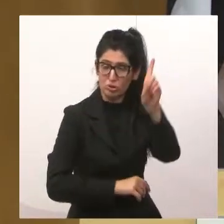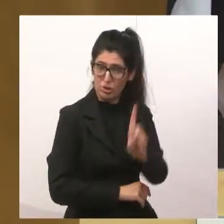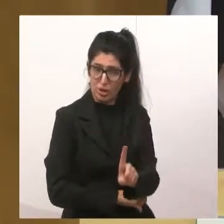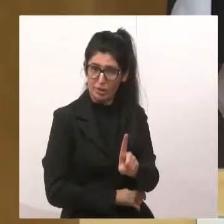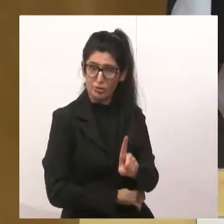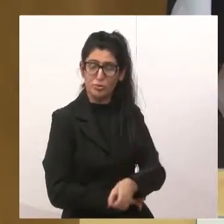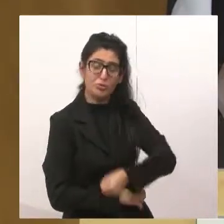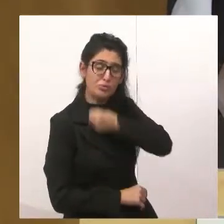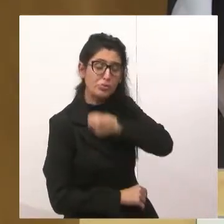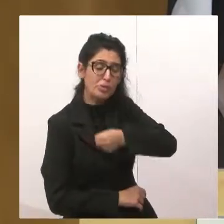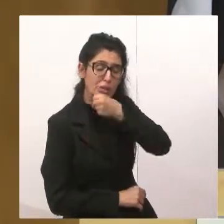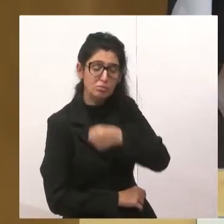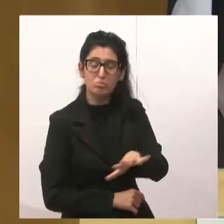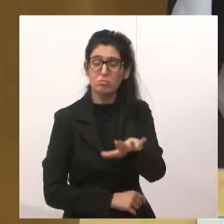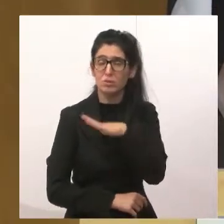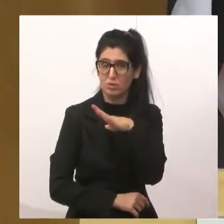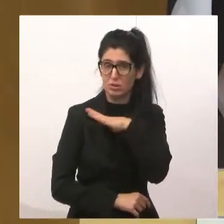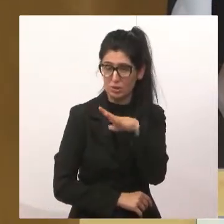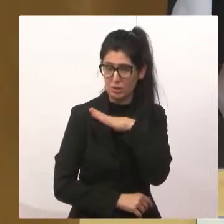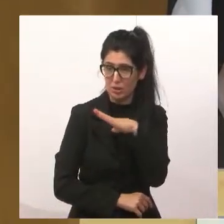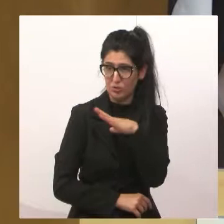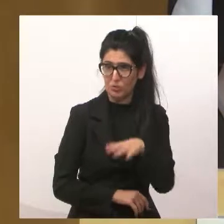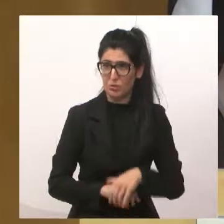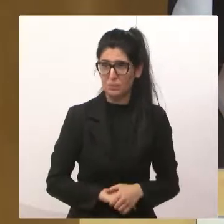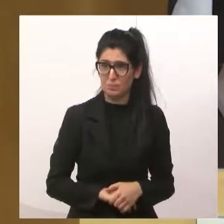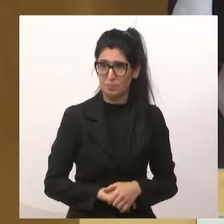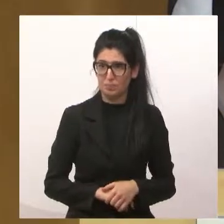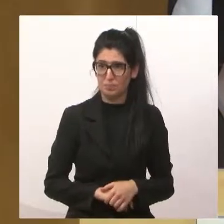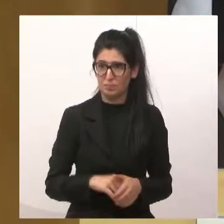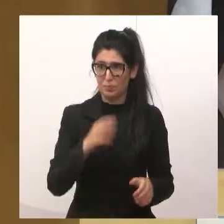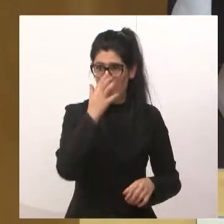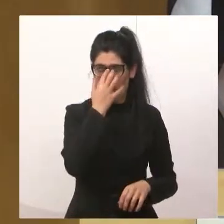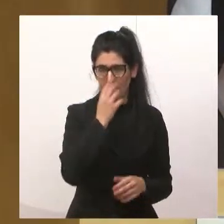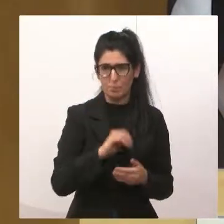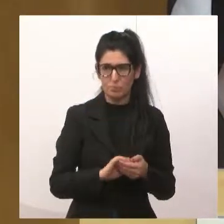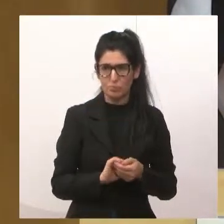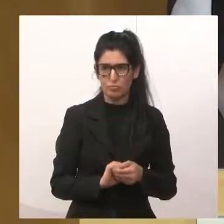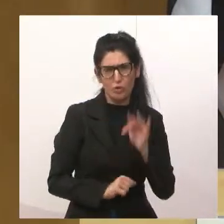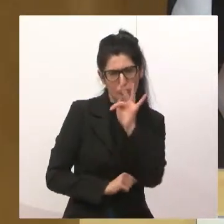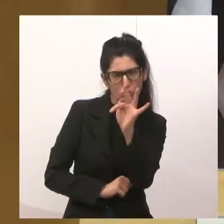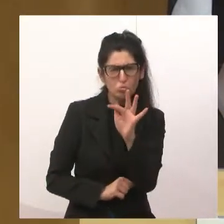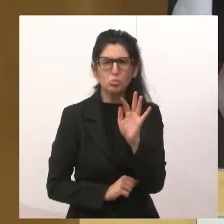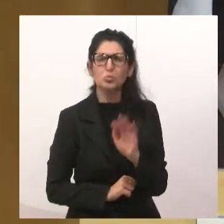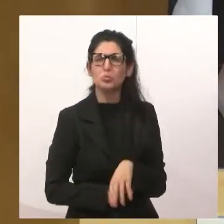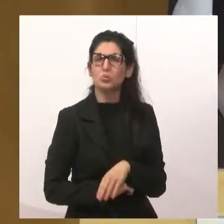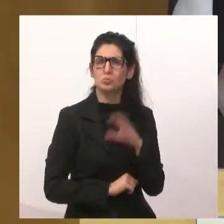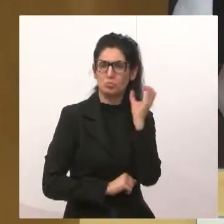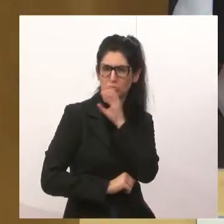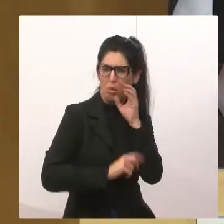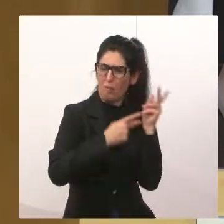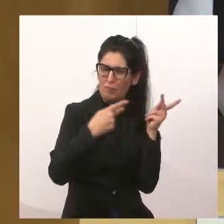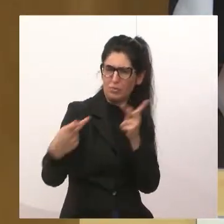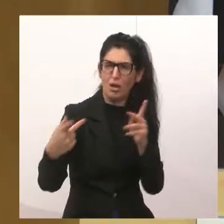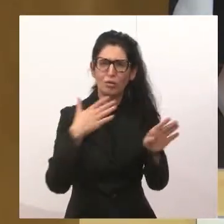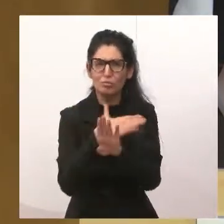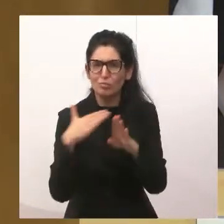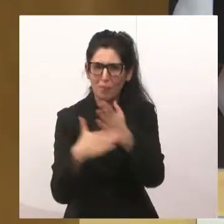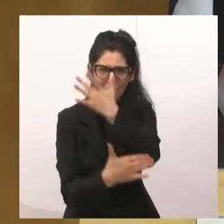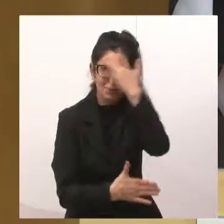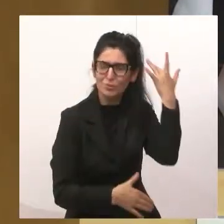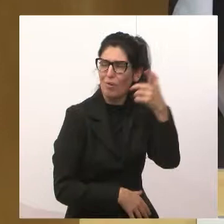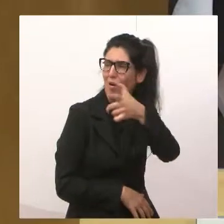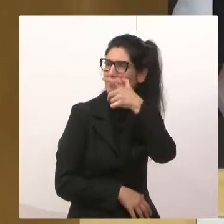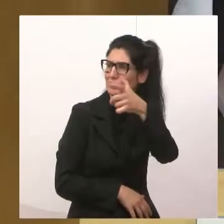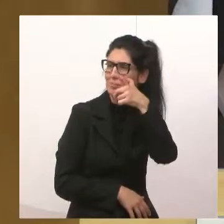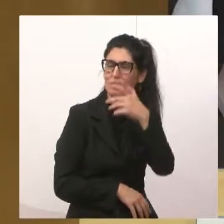do idoso no nosso município, e tão logo saia o convite, nós vamos convidar todos vocês que nos assistem, tem mais